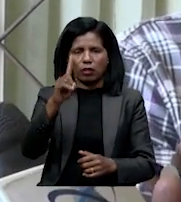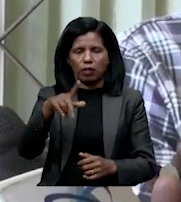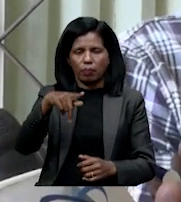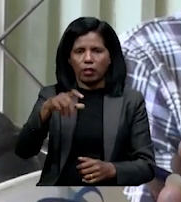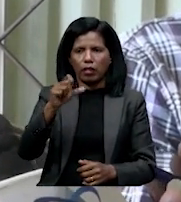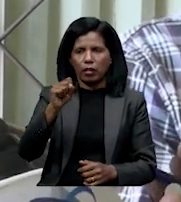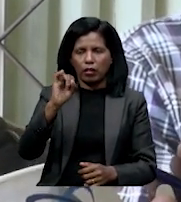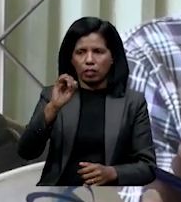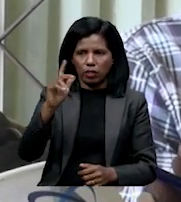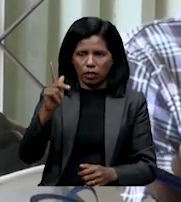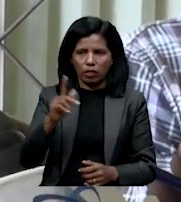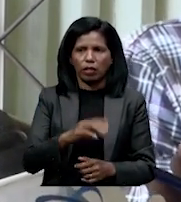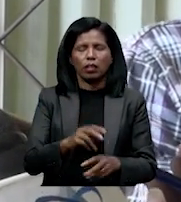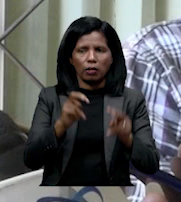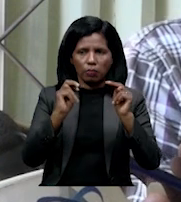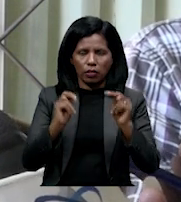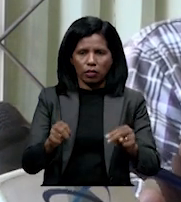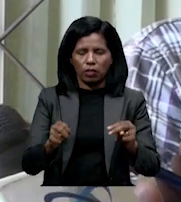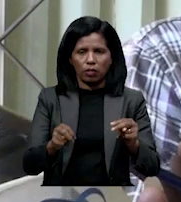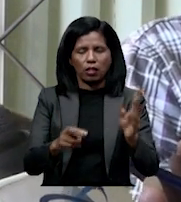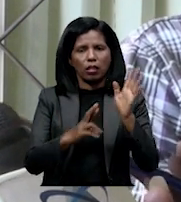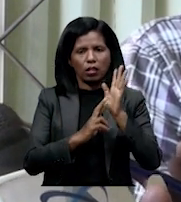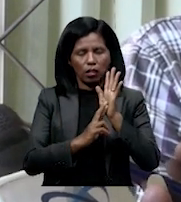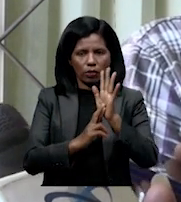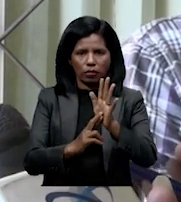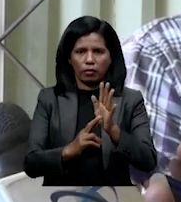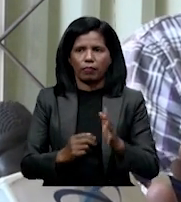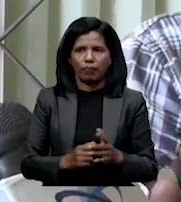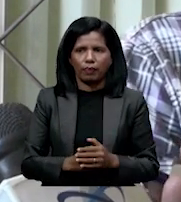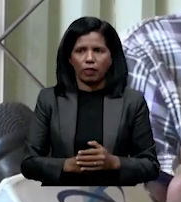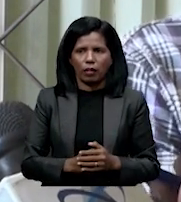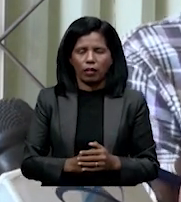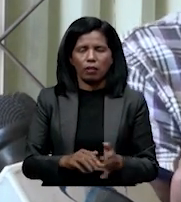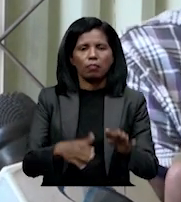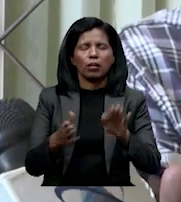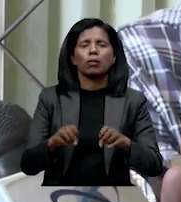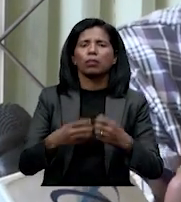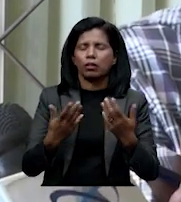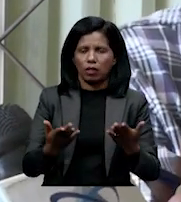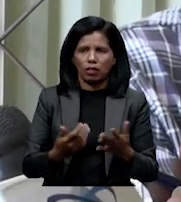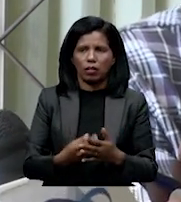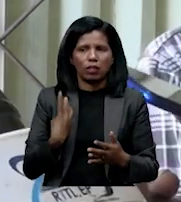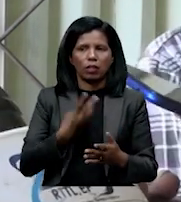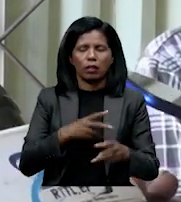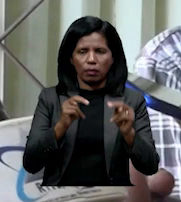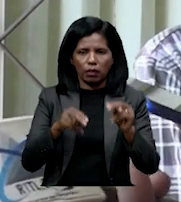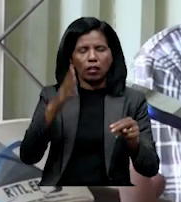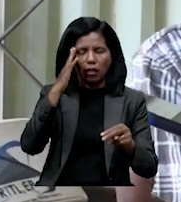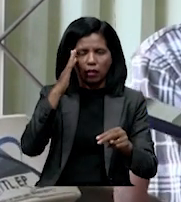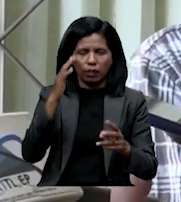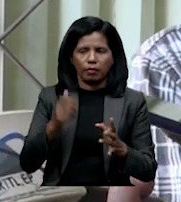psik nenia ne precisa relator. Awar mate un sana ne ita precisa hate.